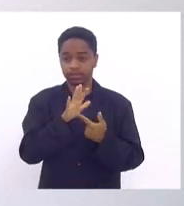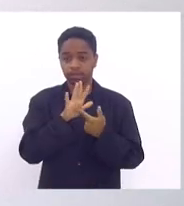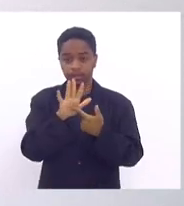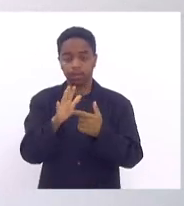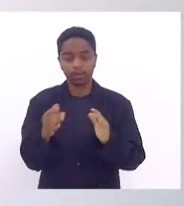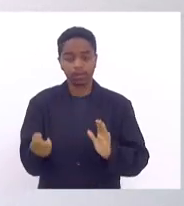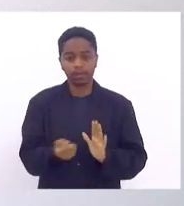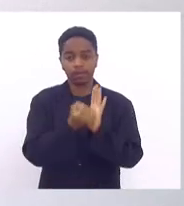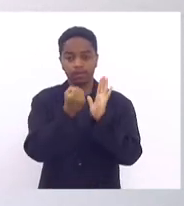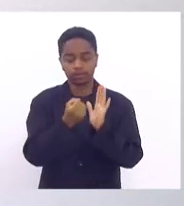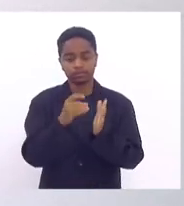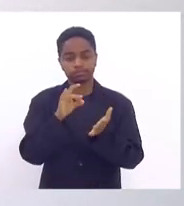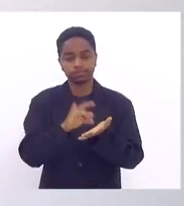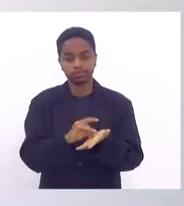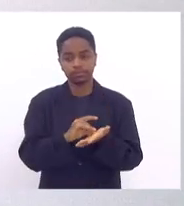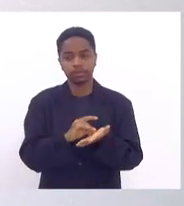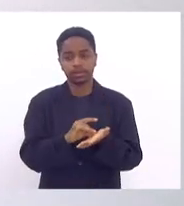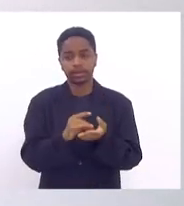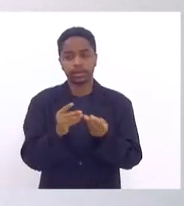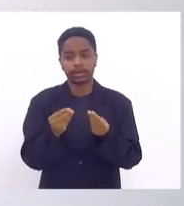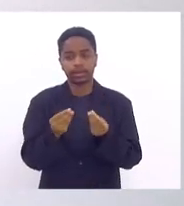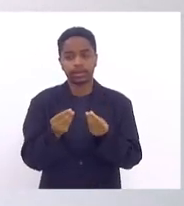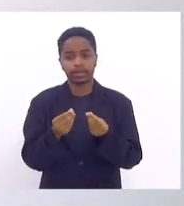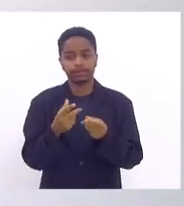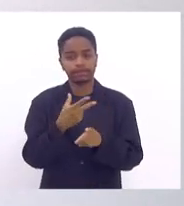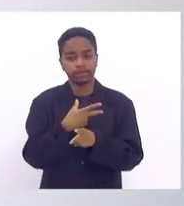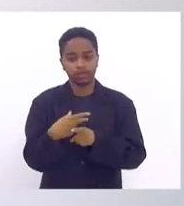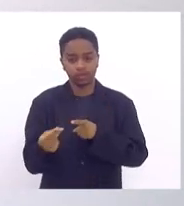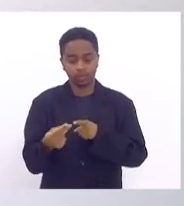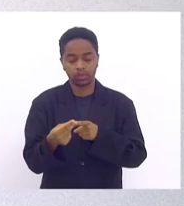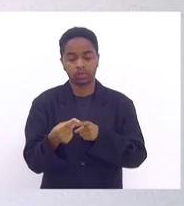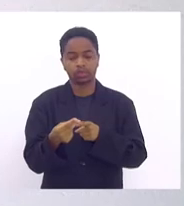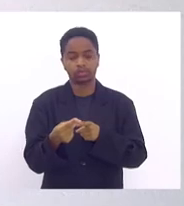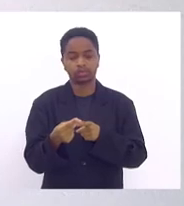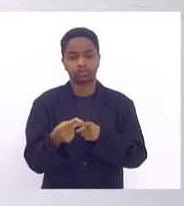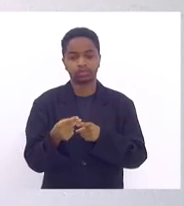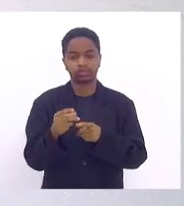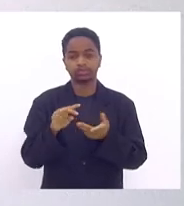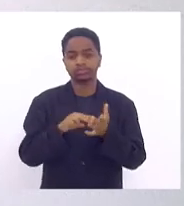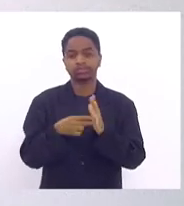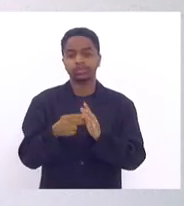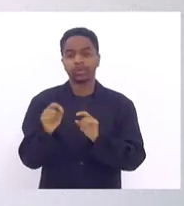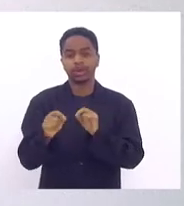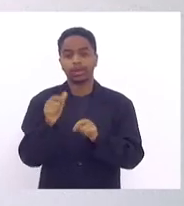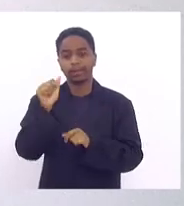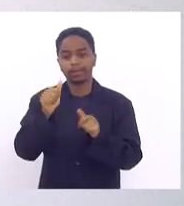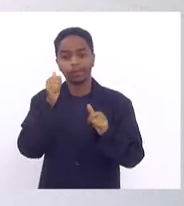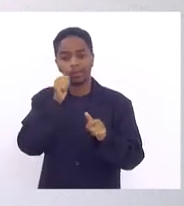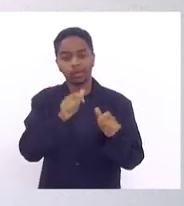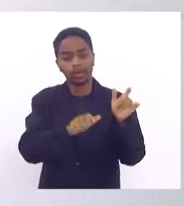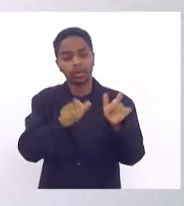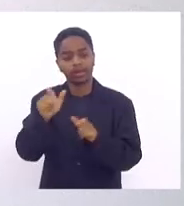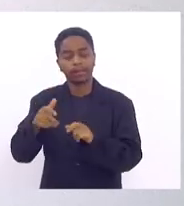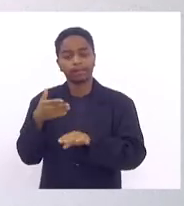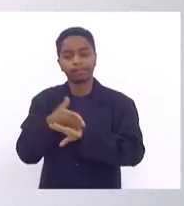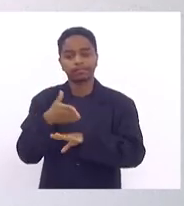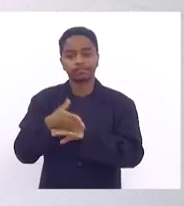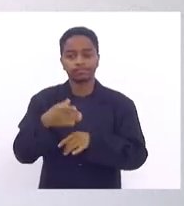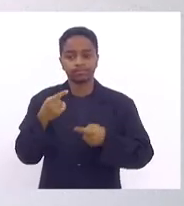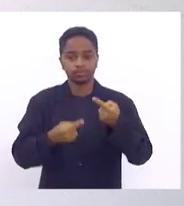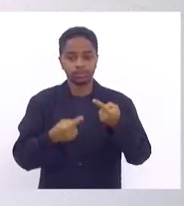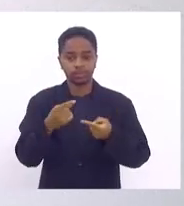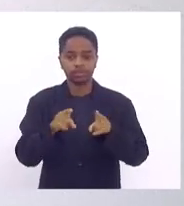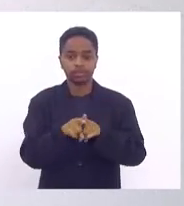simboliza essa essa vitória que a participação feminina tem não só na política mas em todos os cenários é